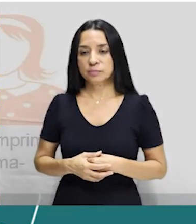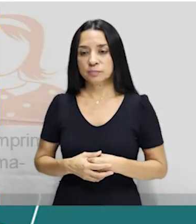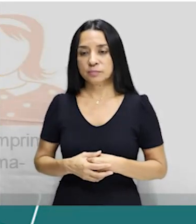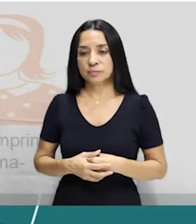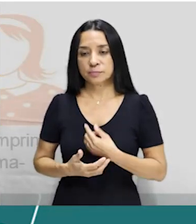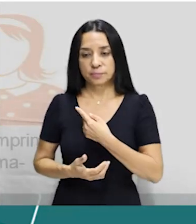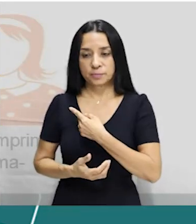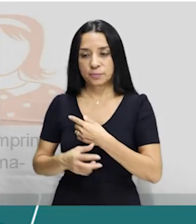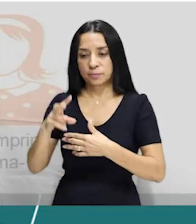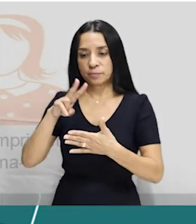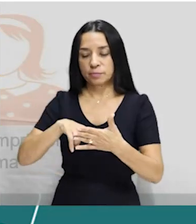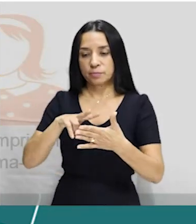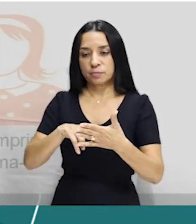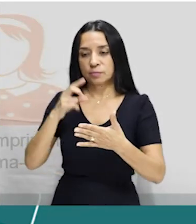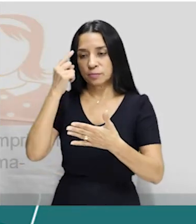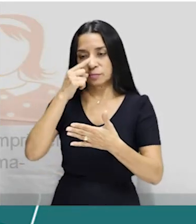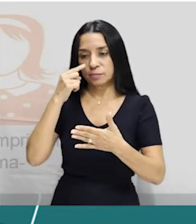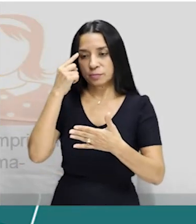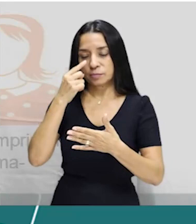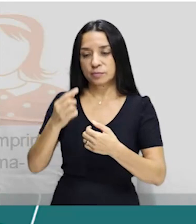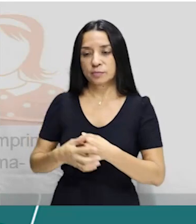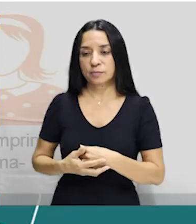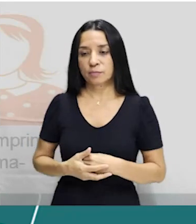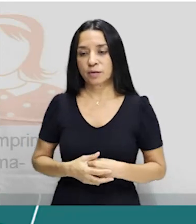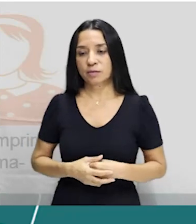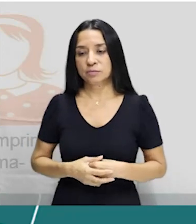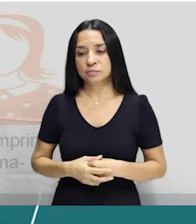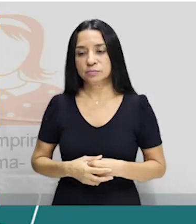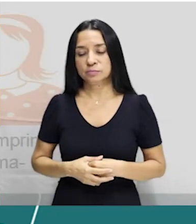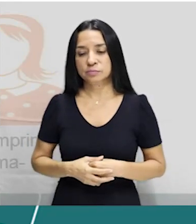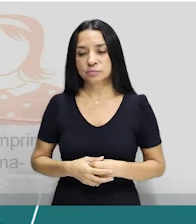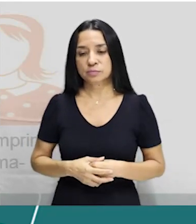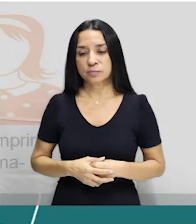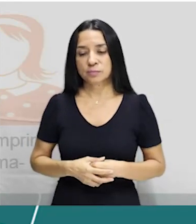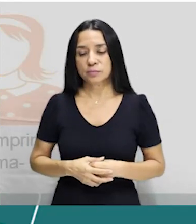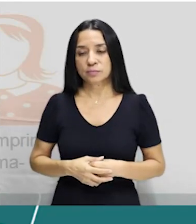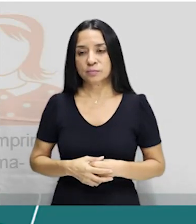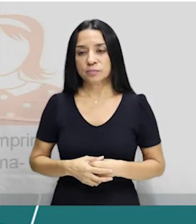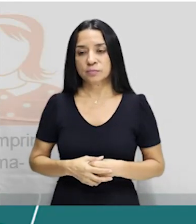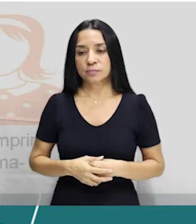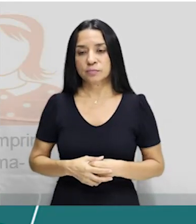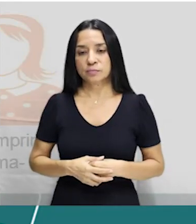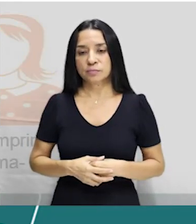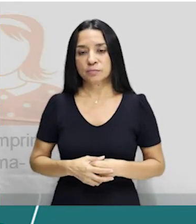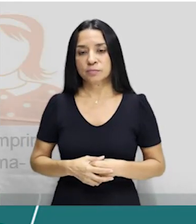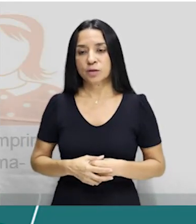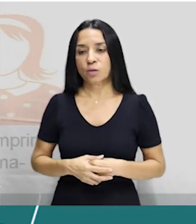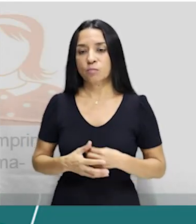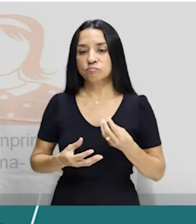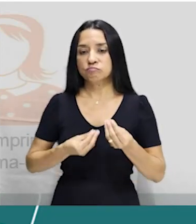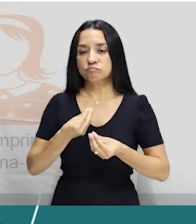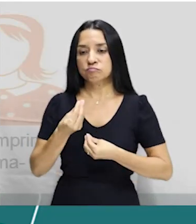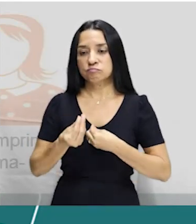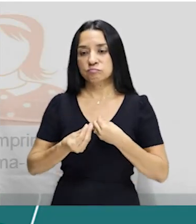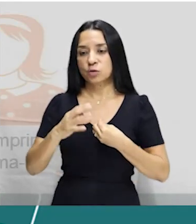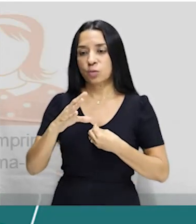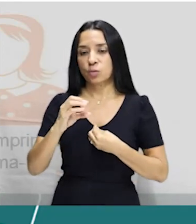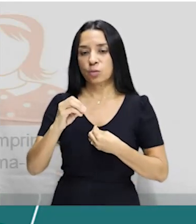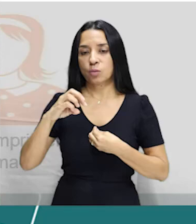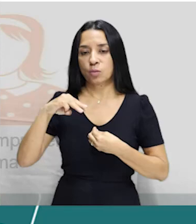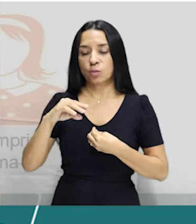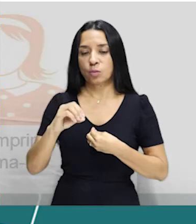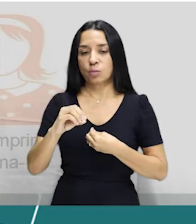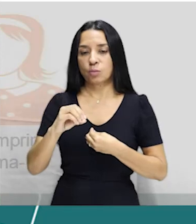me cuentas? Nos vemos pronto, tá? E esse como aqui é